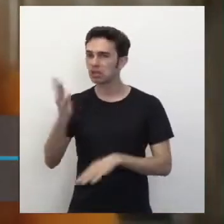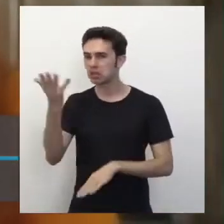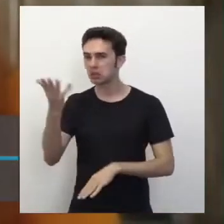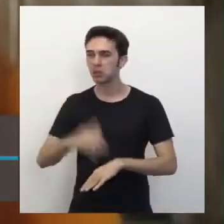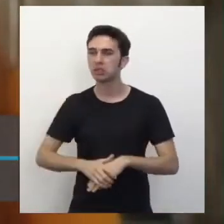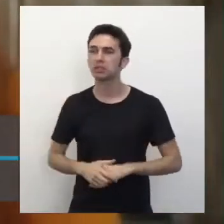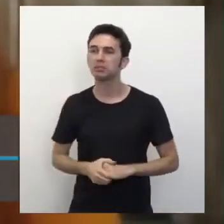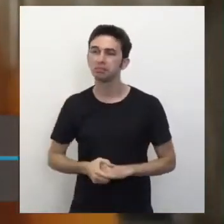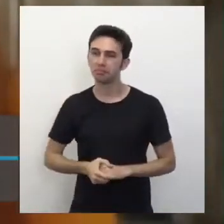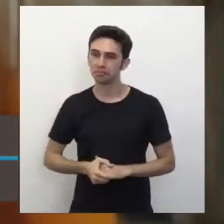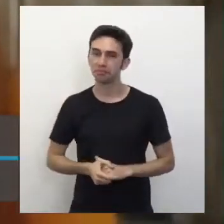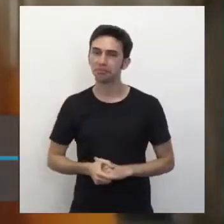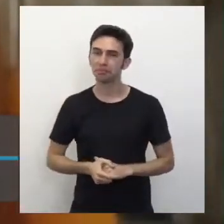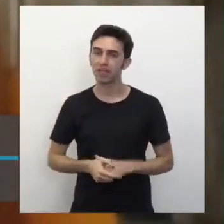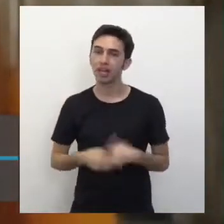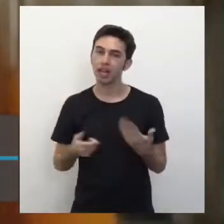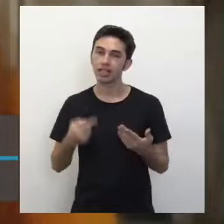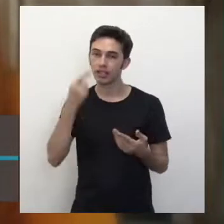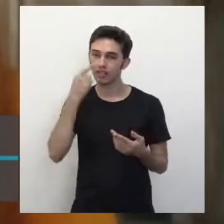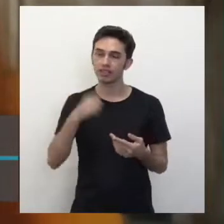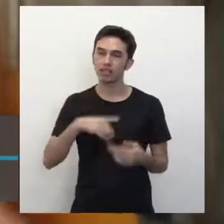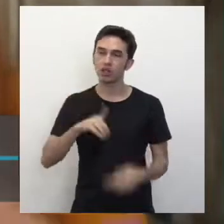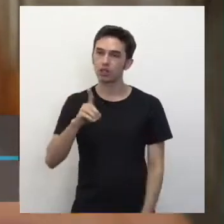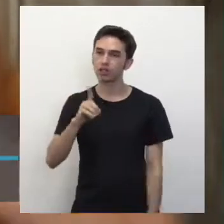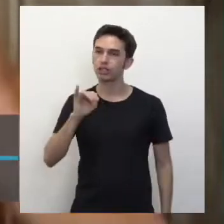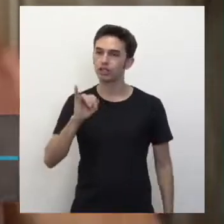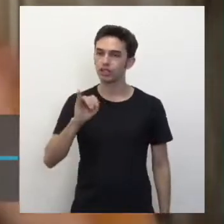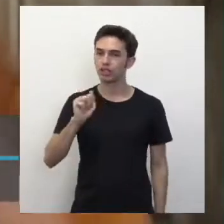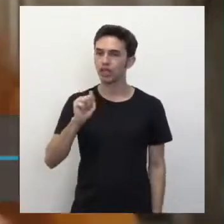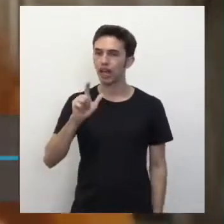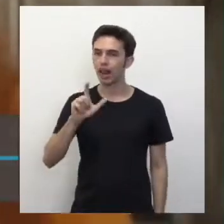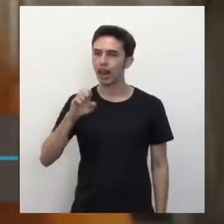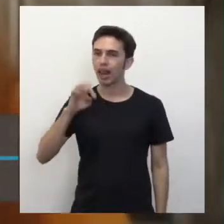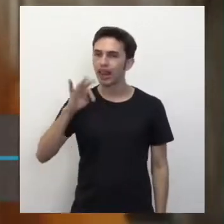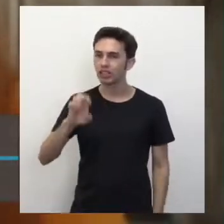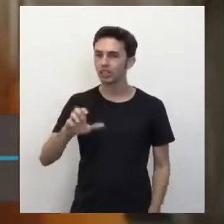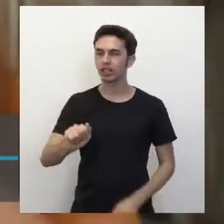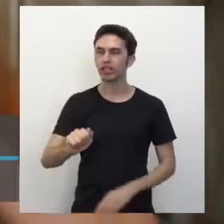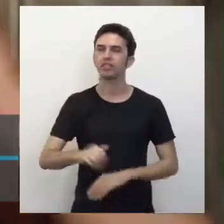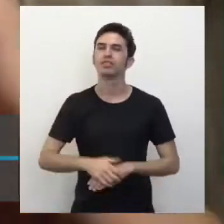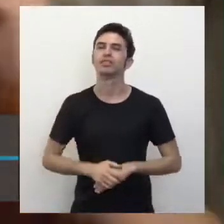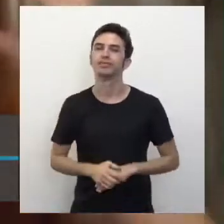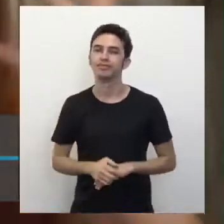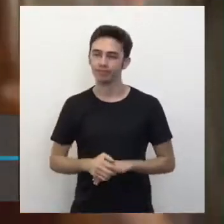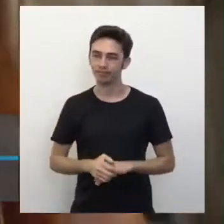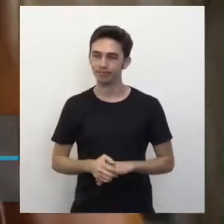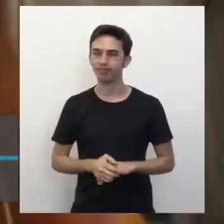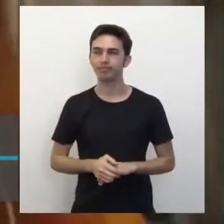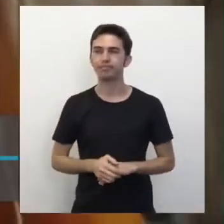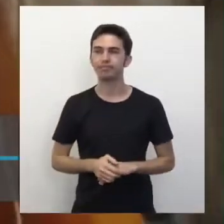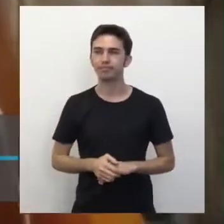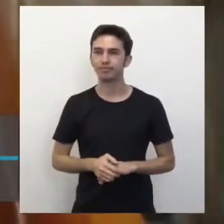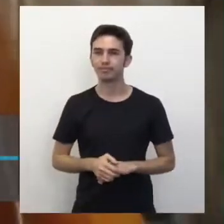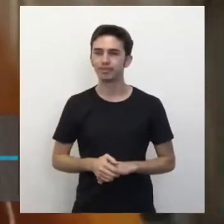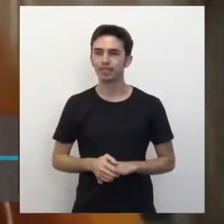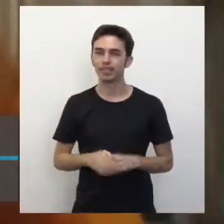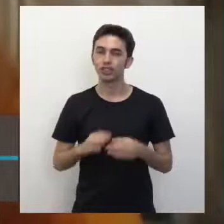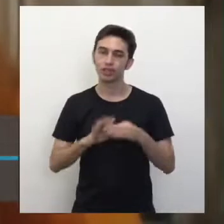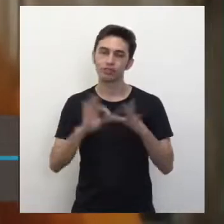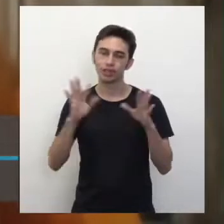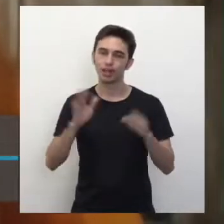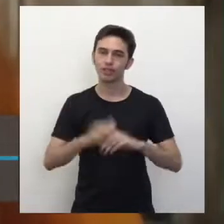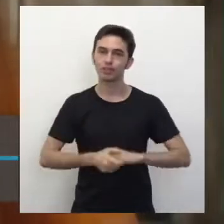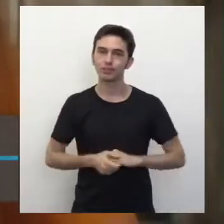né? Esta é a visão que mais se aproxima de uma concepção dialética de